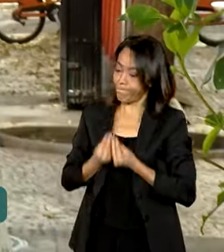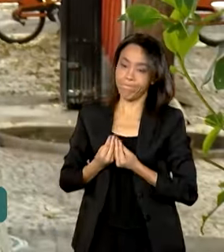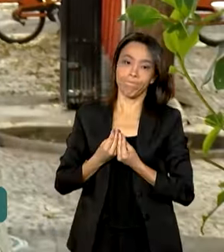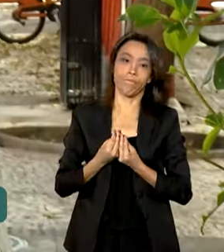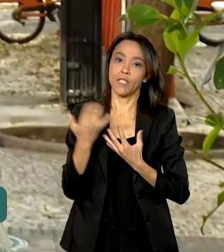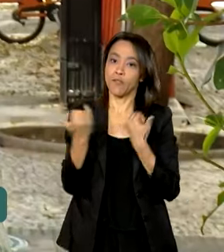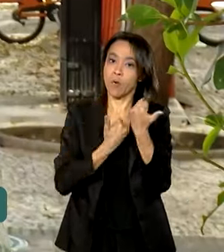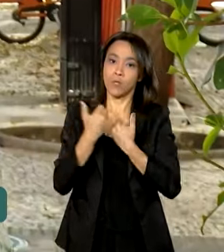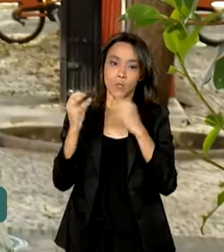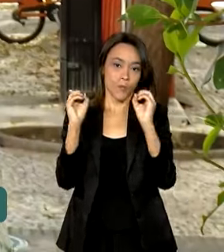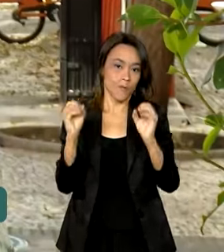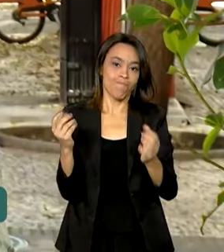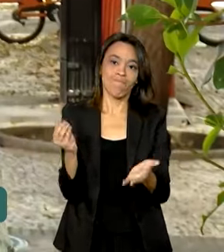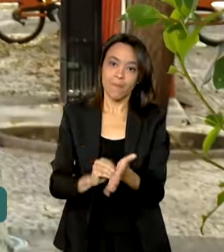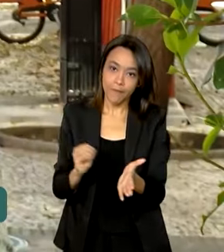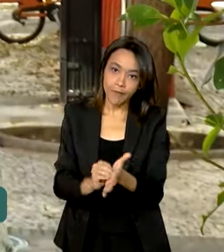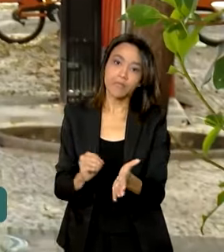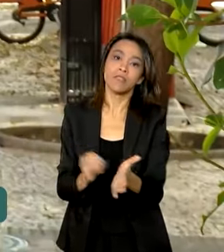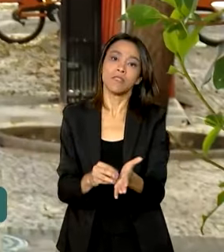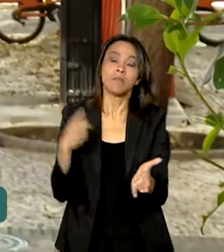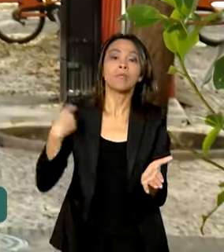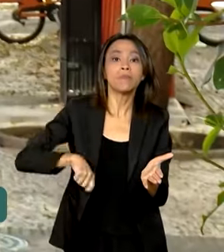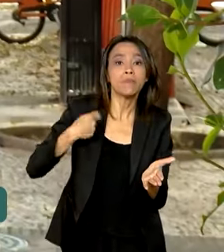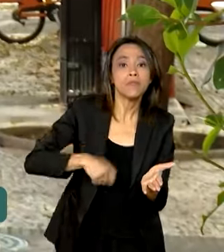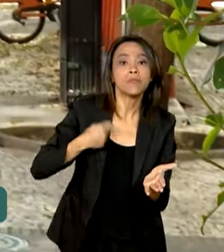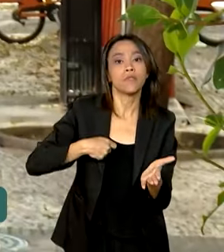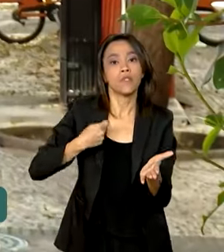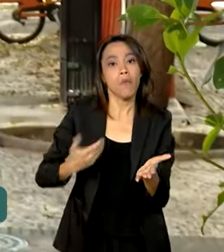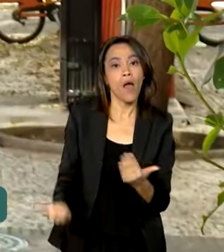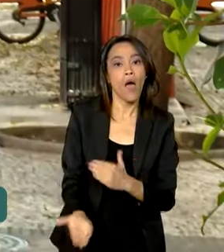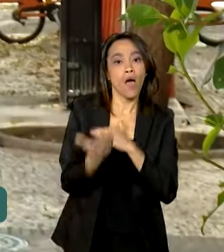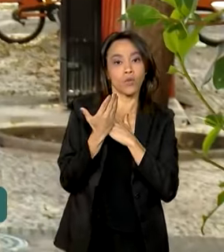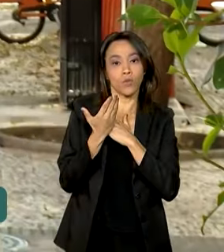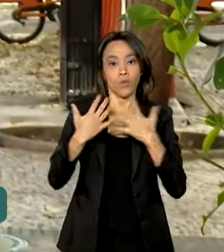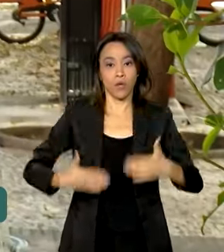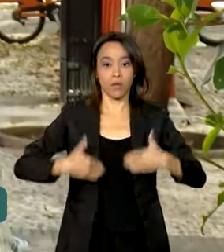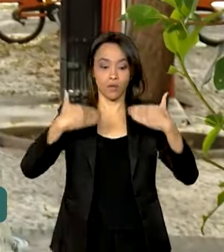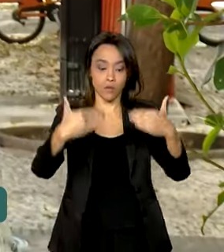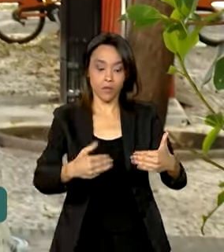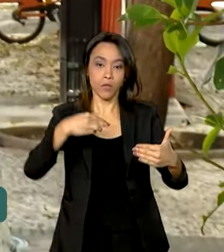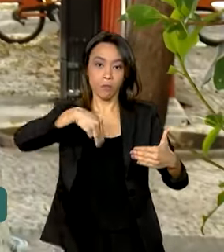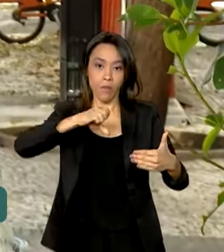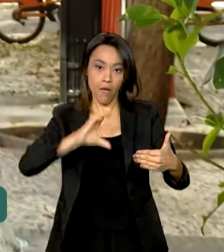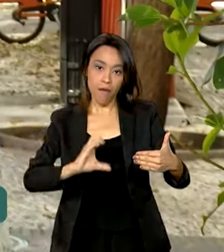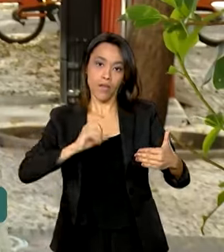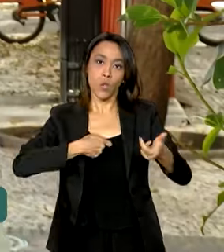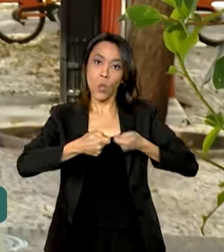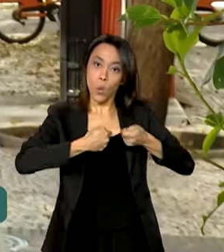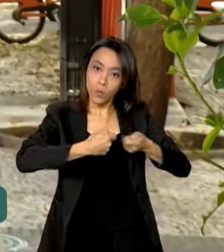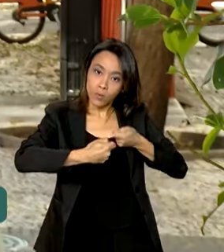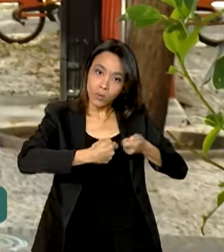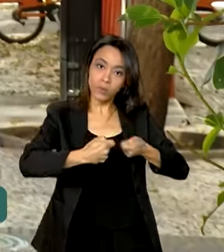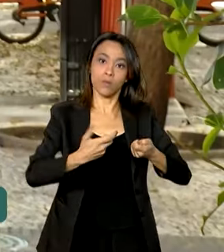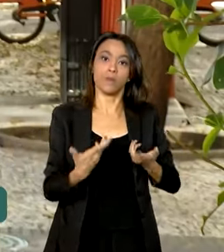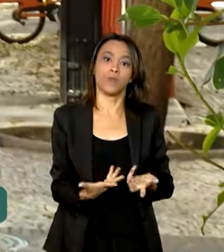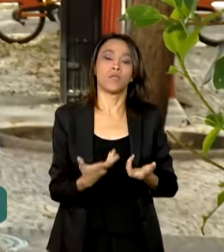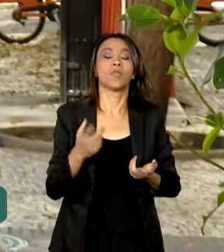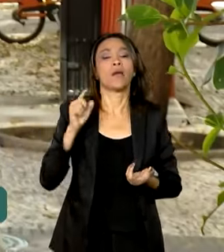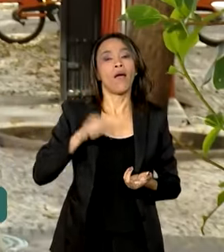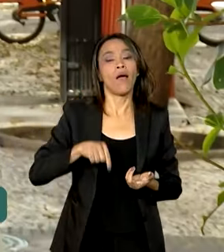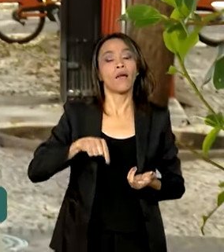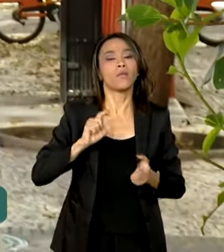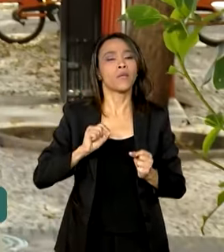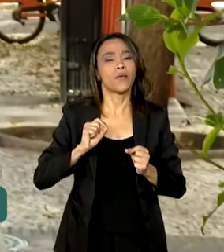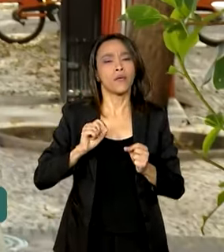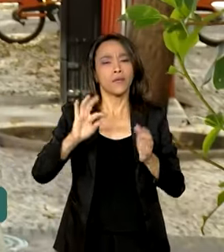Sistema Integrado de Monitoramento, Execução e Controle do Ministério da Educação, o SIMEC. As alterações quanto à distribuição